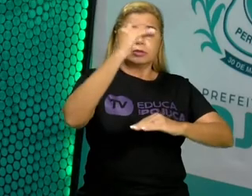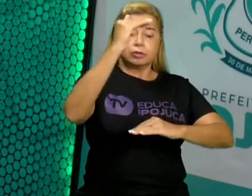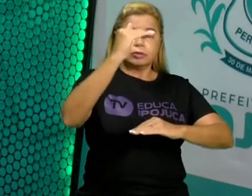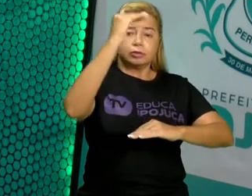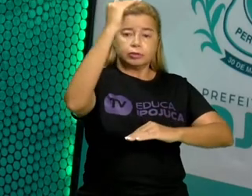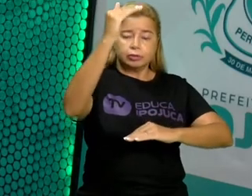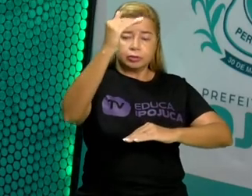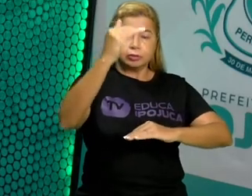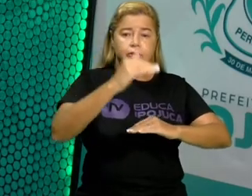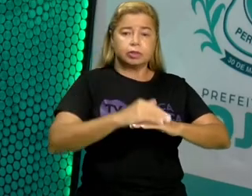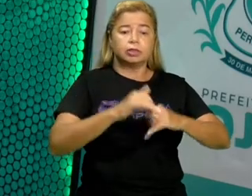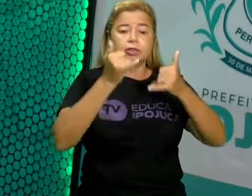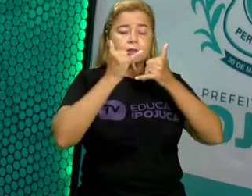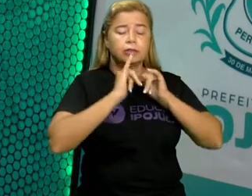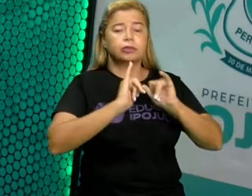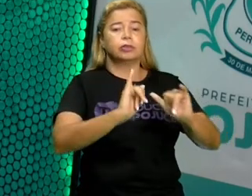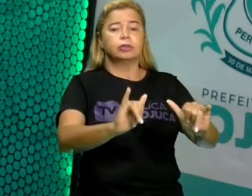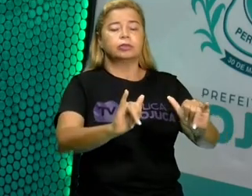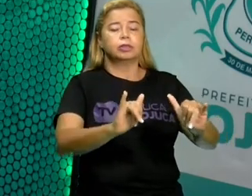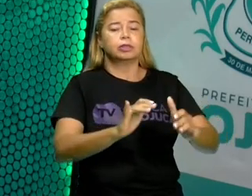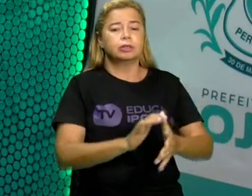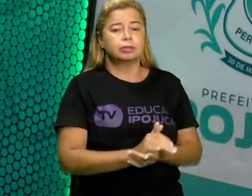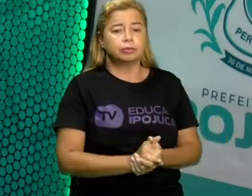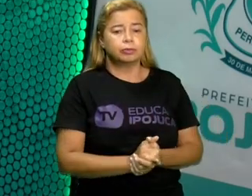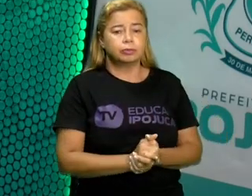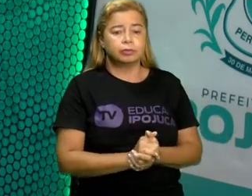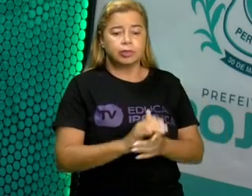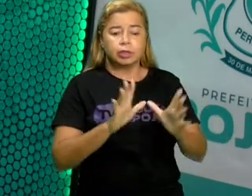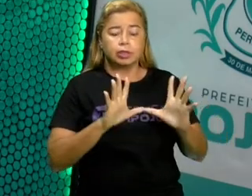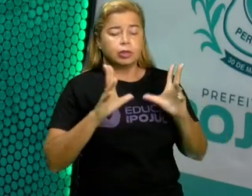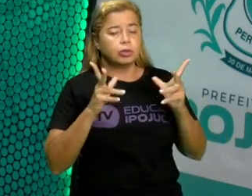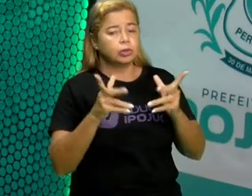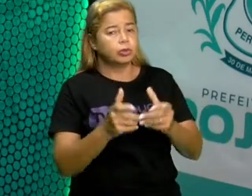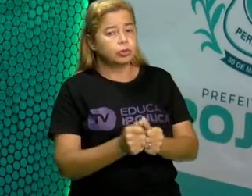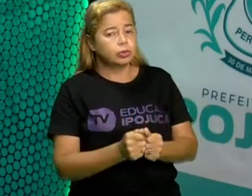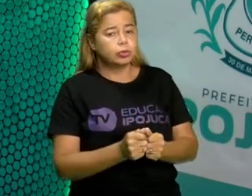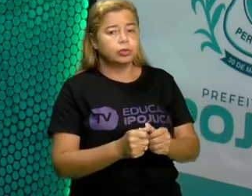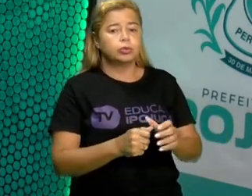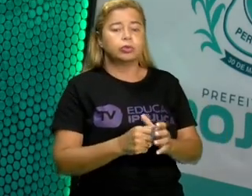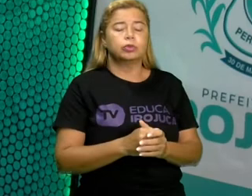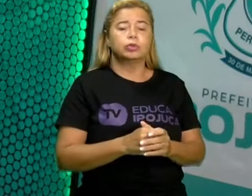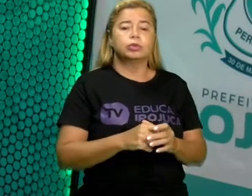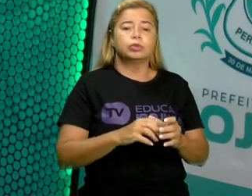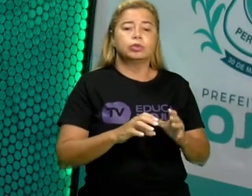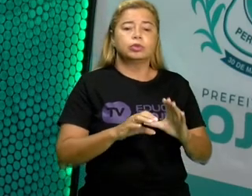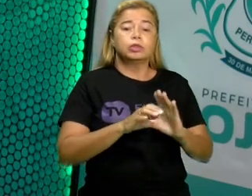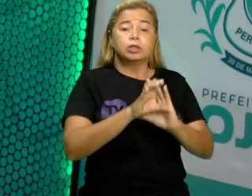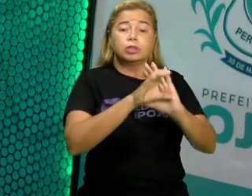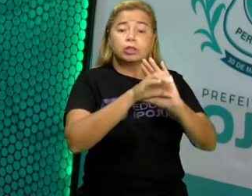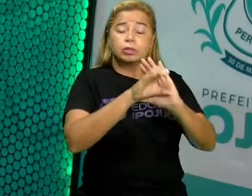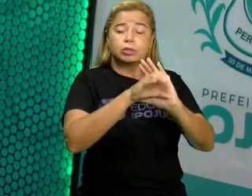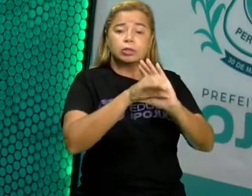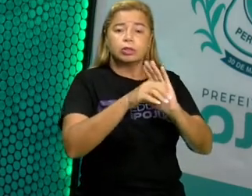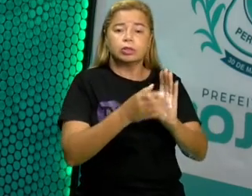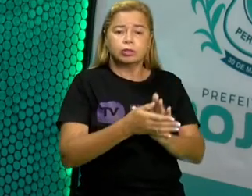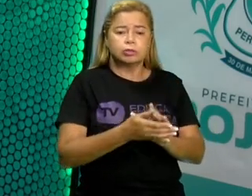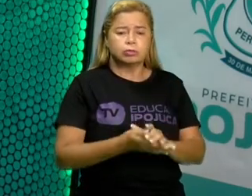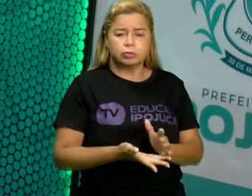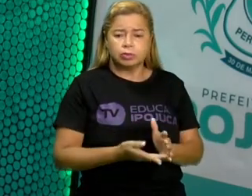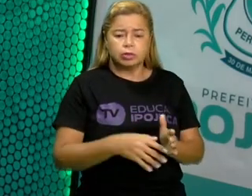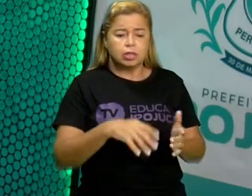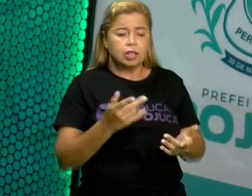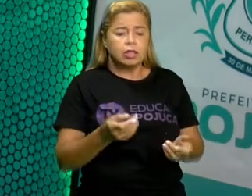longo onde vai ser esmiuçado todo o assunto os fatos o local